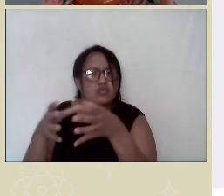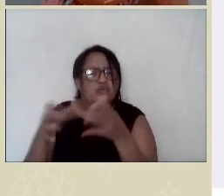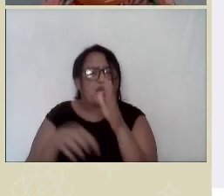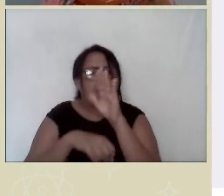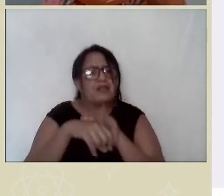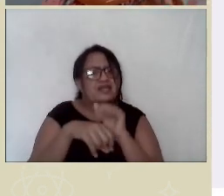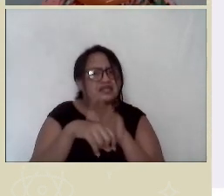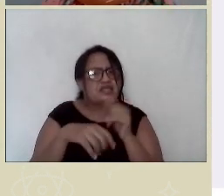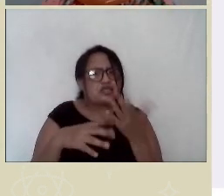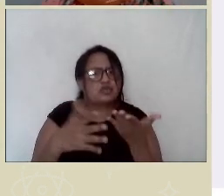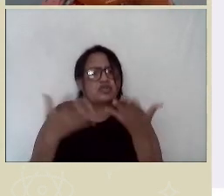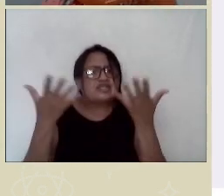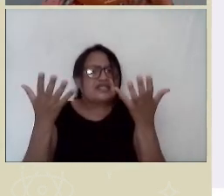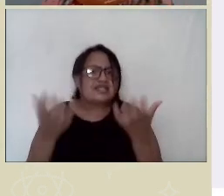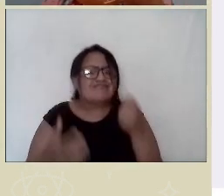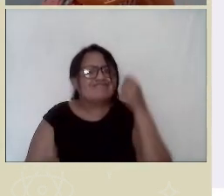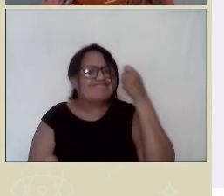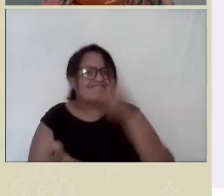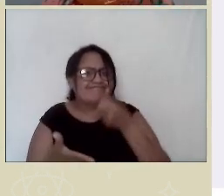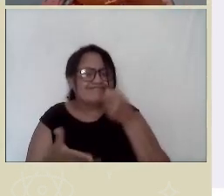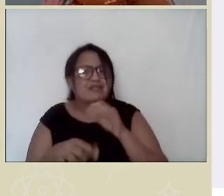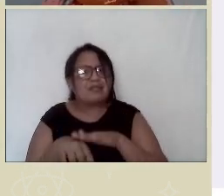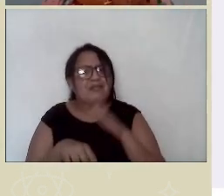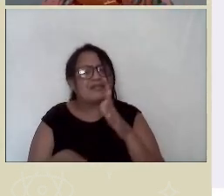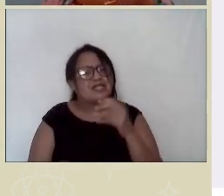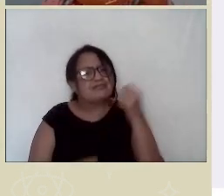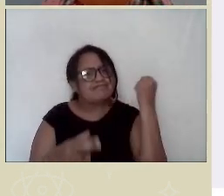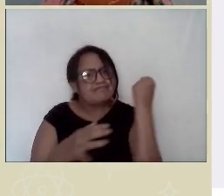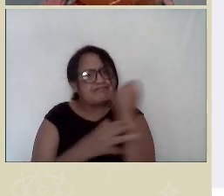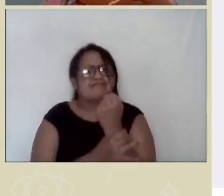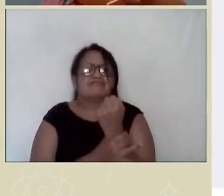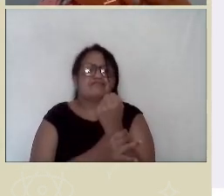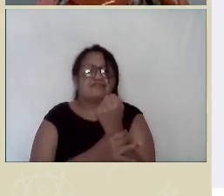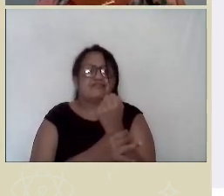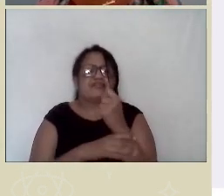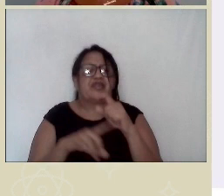medidas mais decisivas para erradicar a perigosa